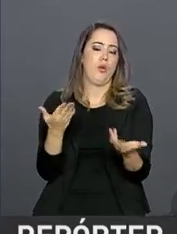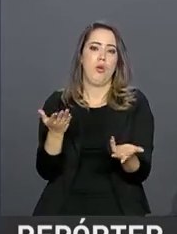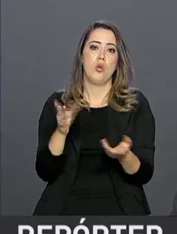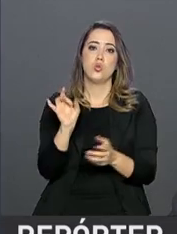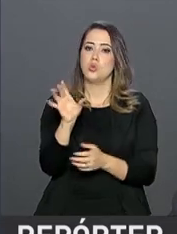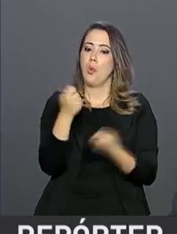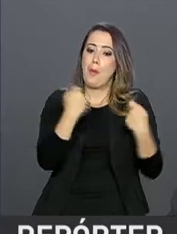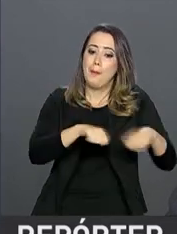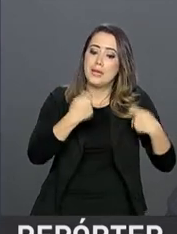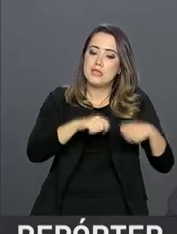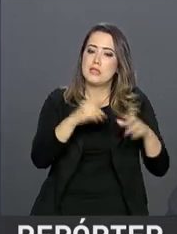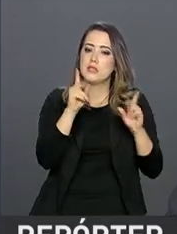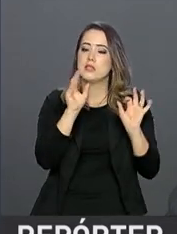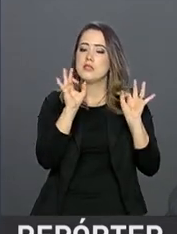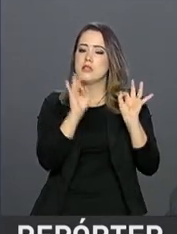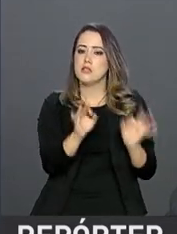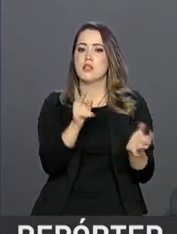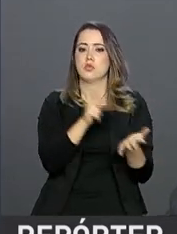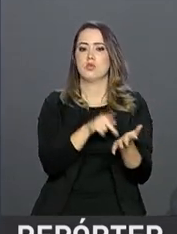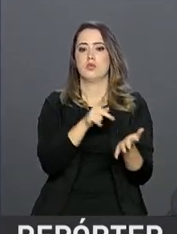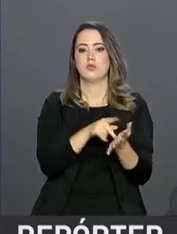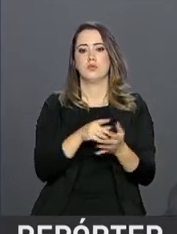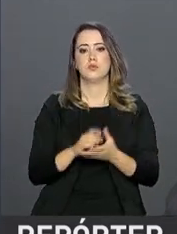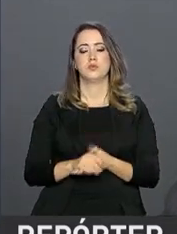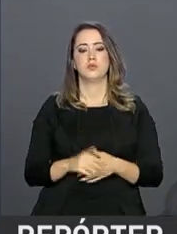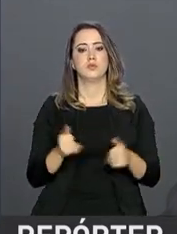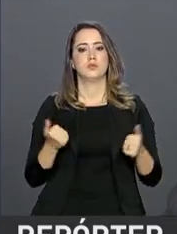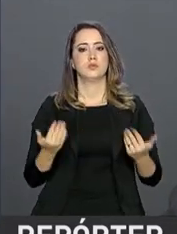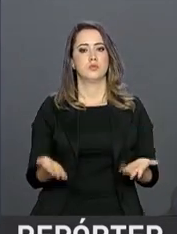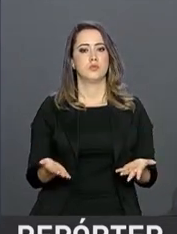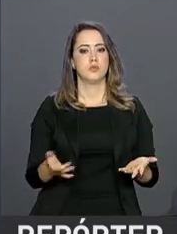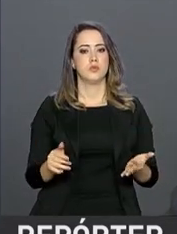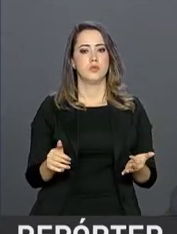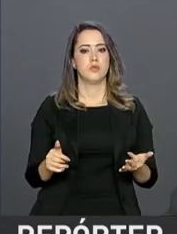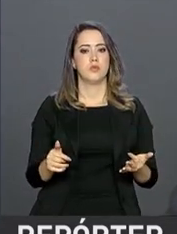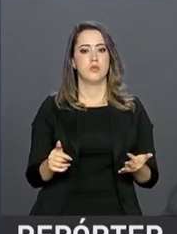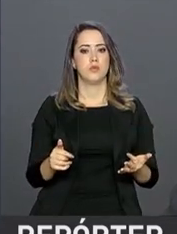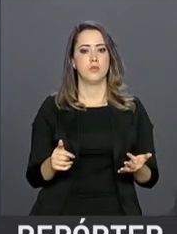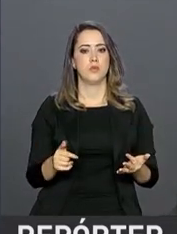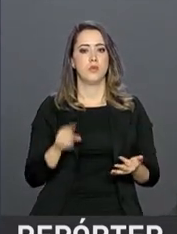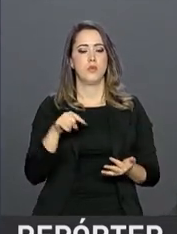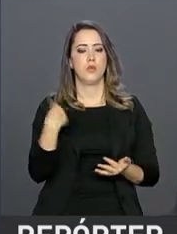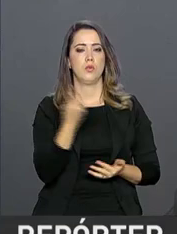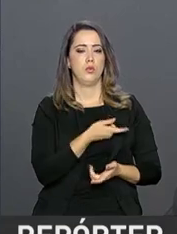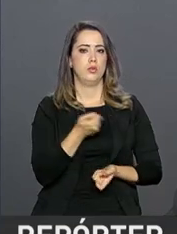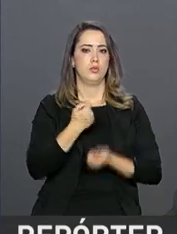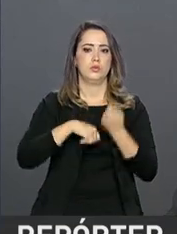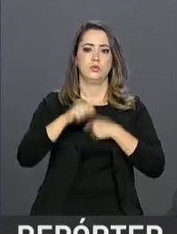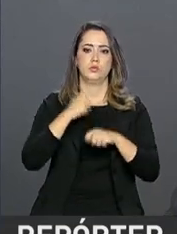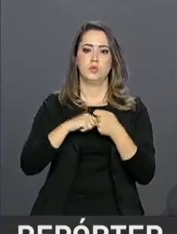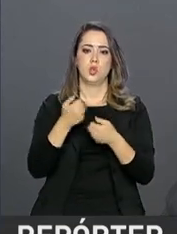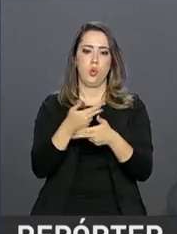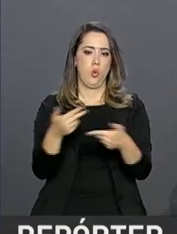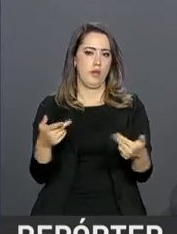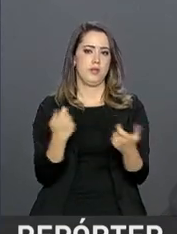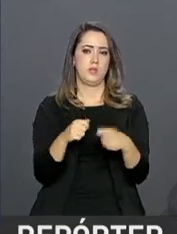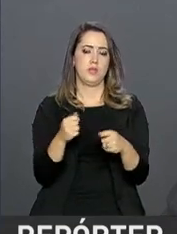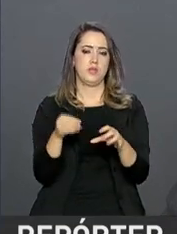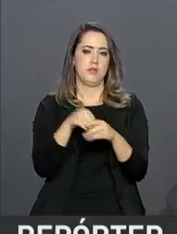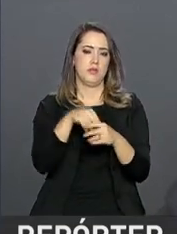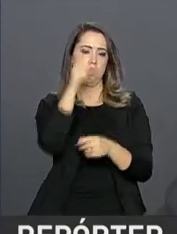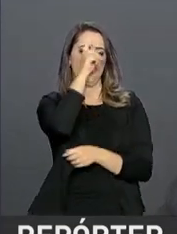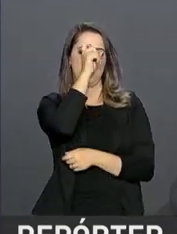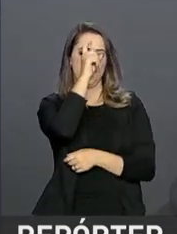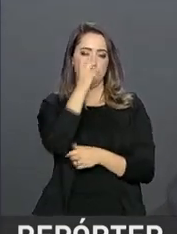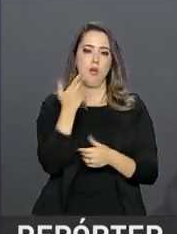que é necessário e fica o que agrega valor. Com isso a gente economiza insumos, mão de